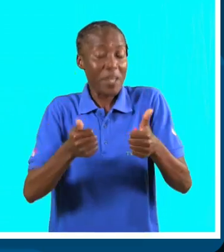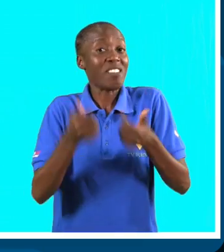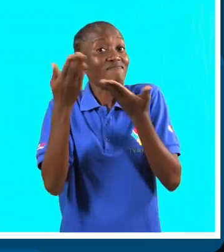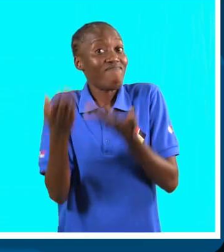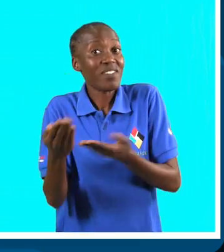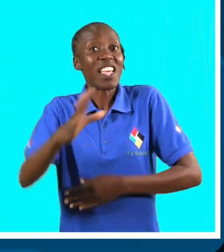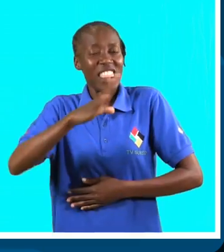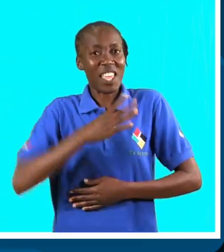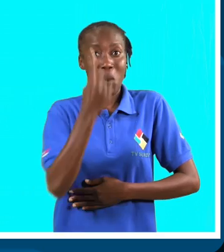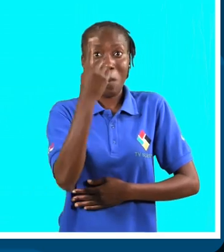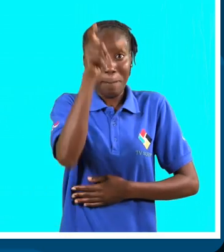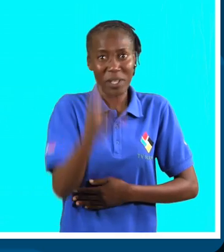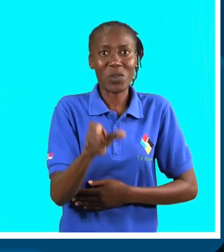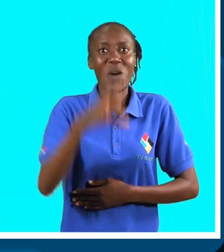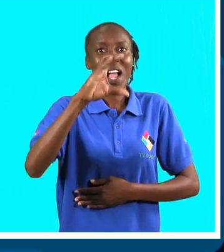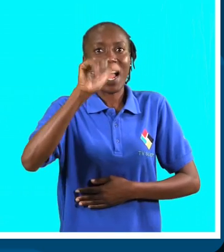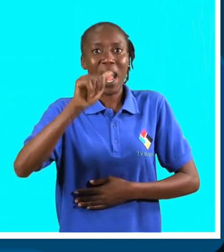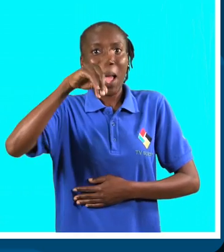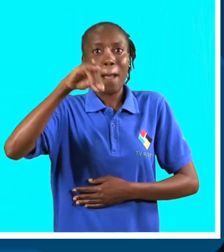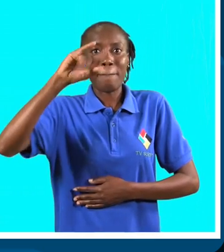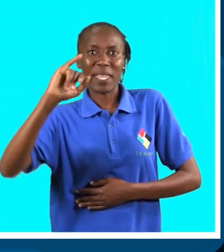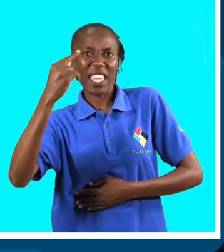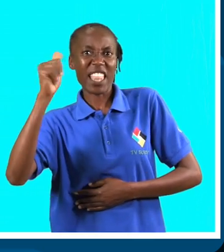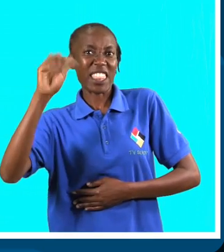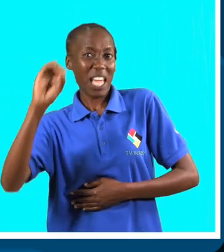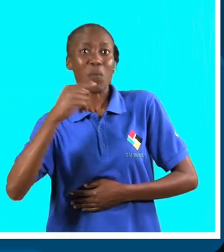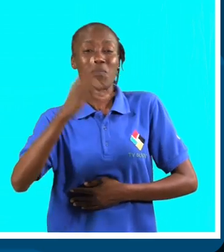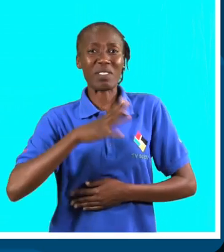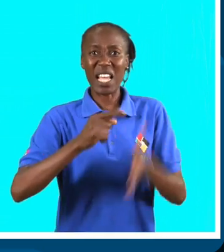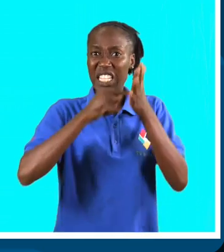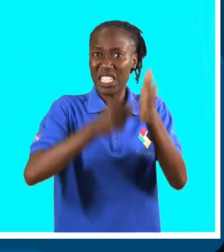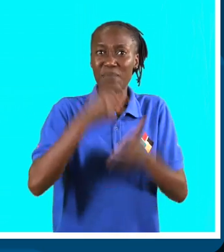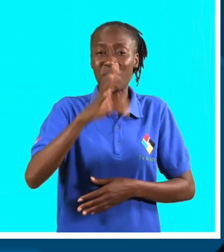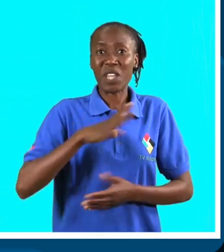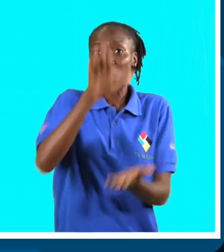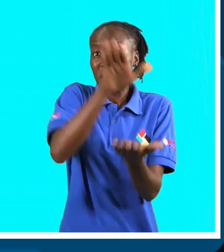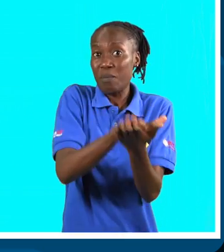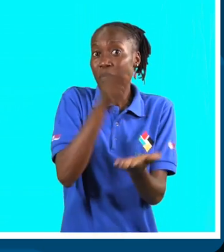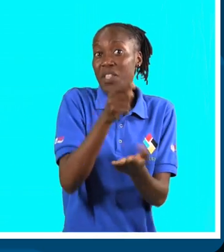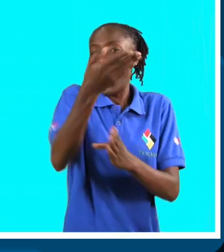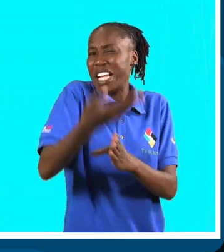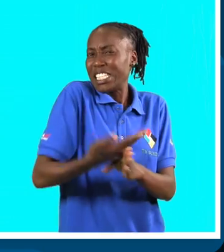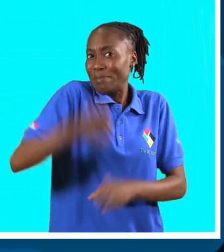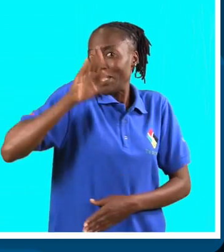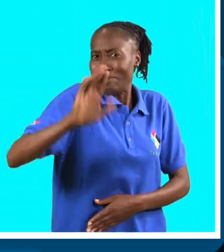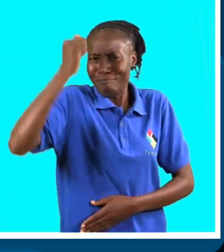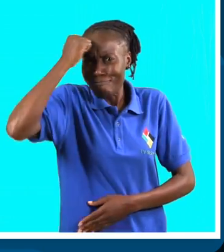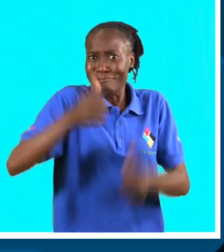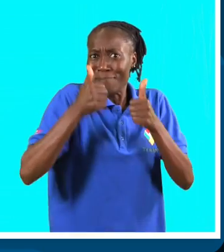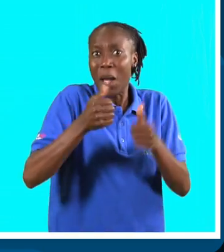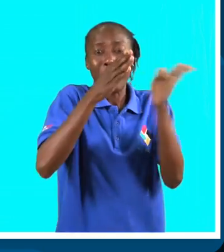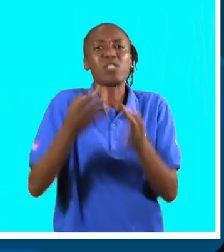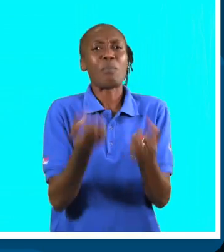inteligência. E, neste caso, temos um jogador que é o capitão, é um exemplo na ocupação de espaços perante a sua experiência e a sua